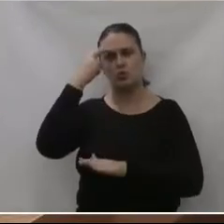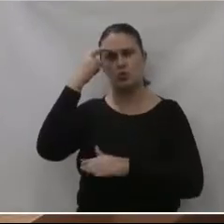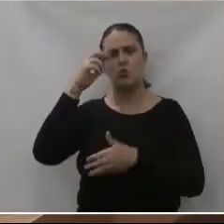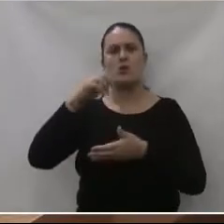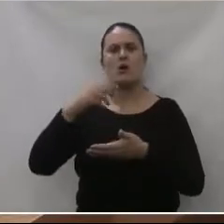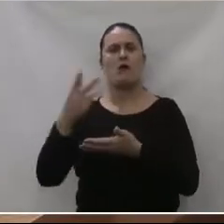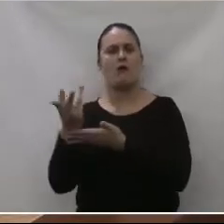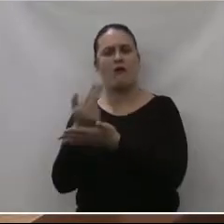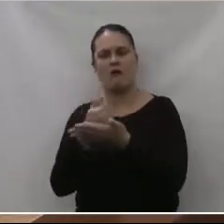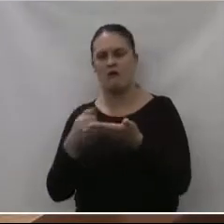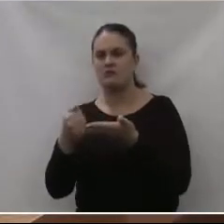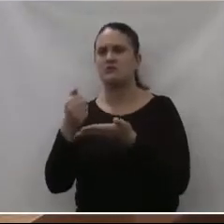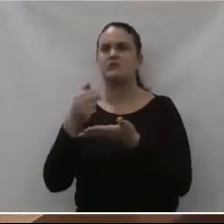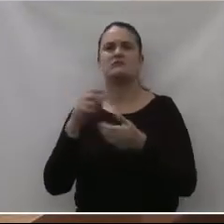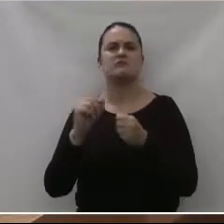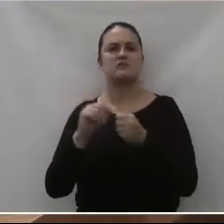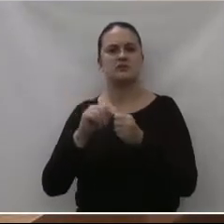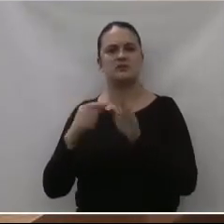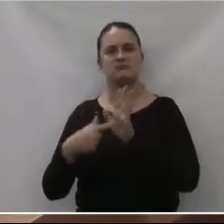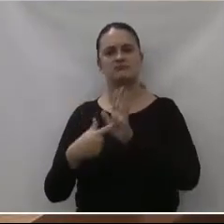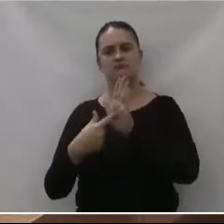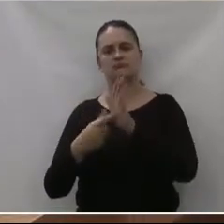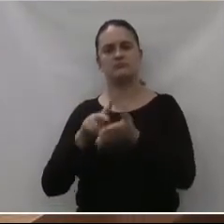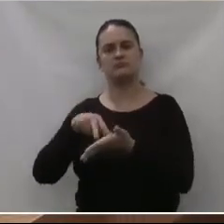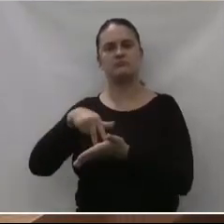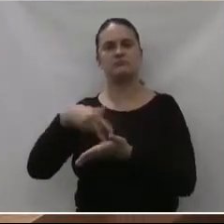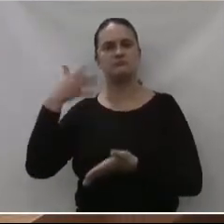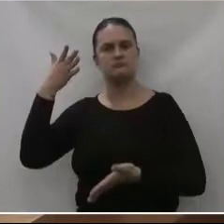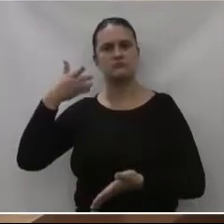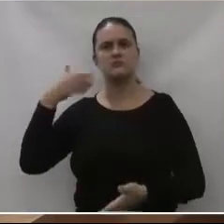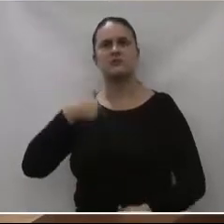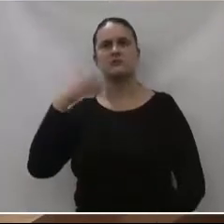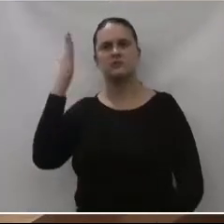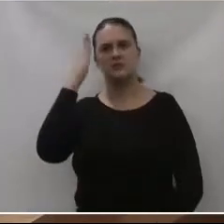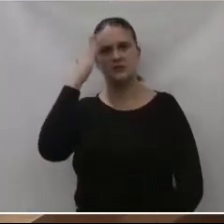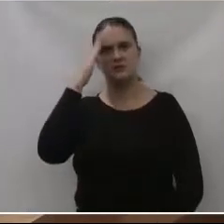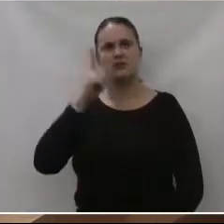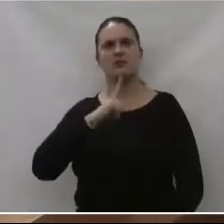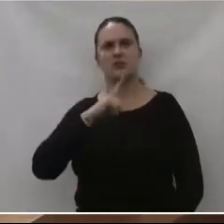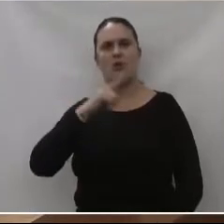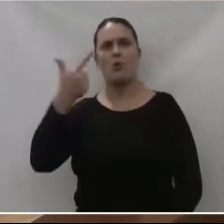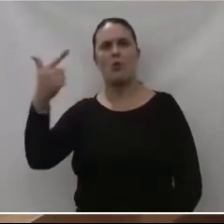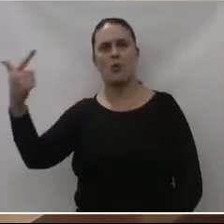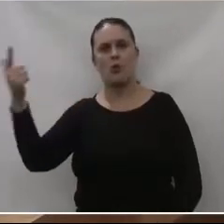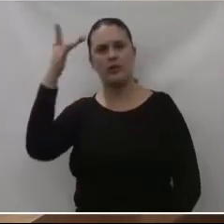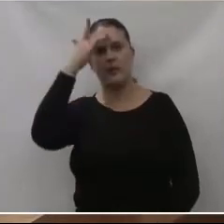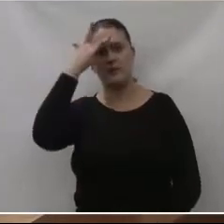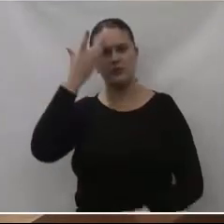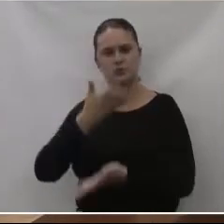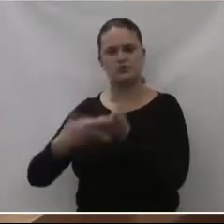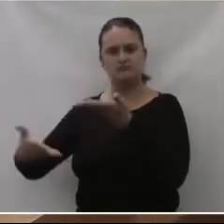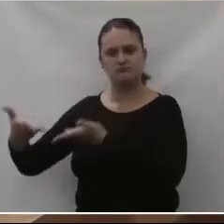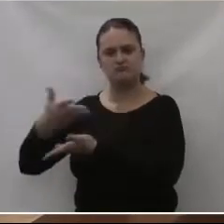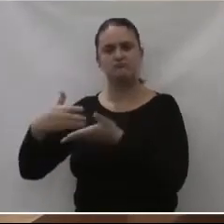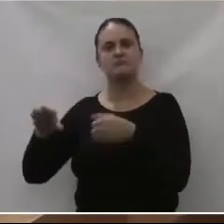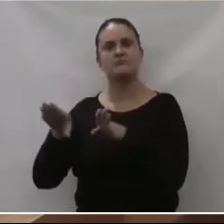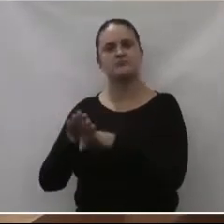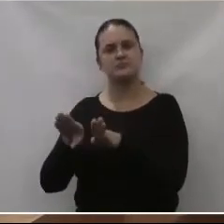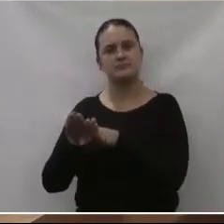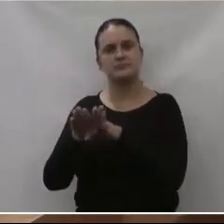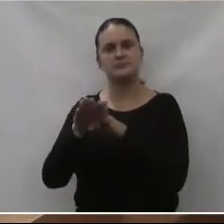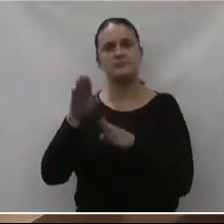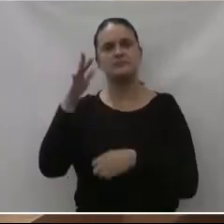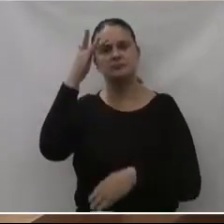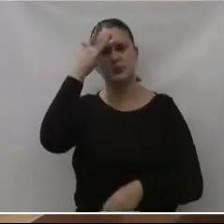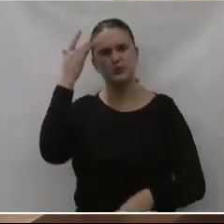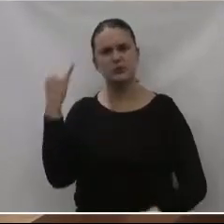conduziu, foi ele que fez a apresentação. Eu sei que teve mais outras pessoas envolvidas, mas também aqui,